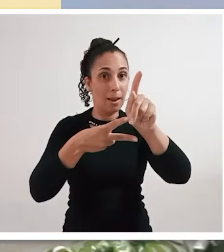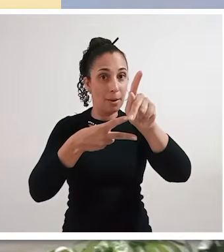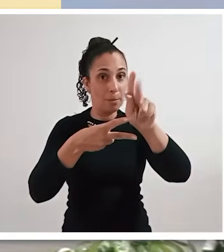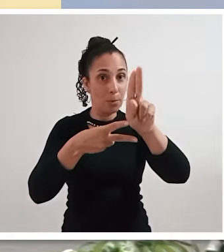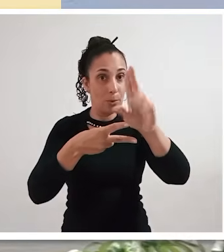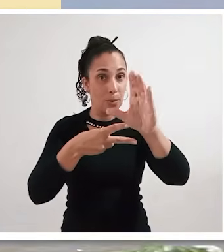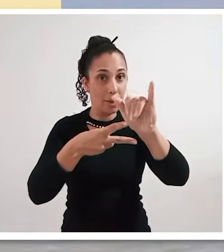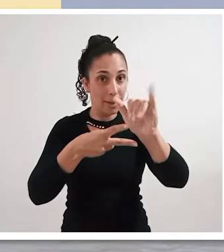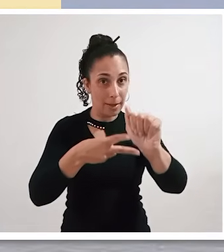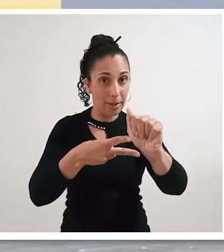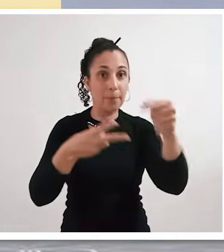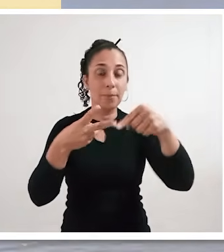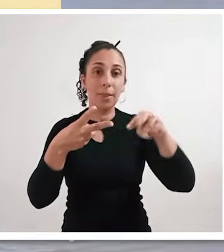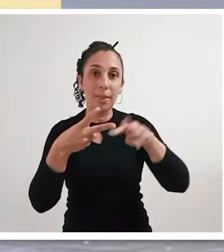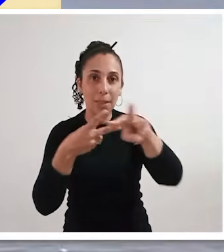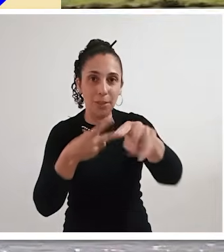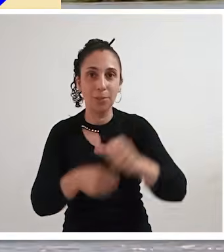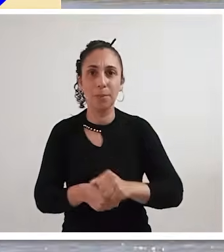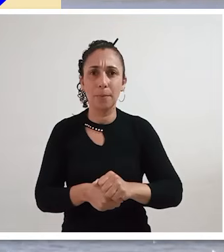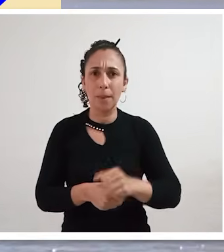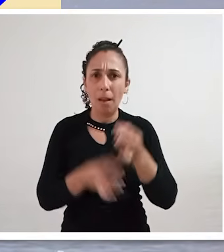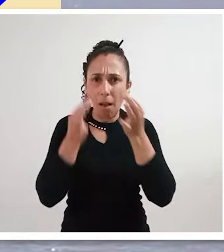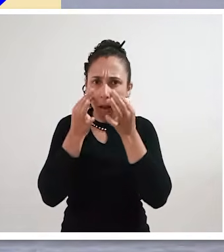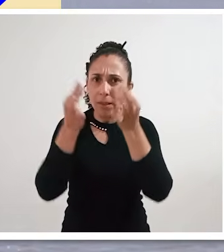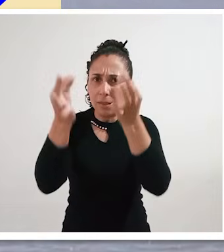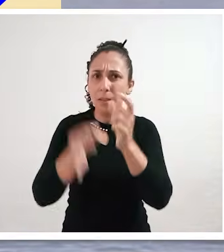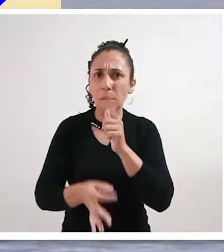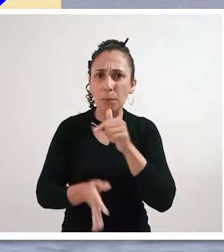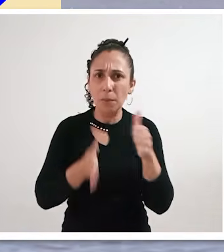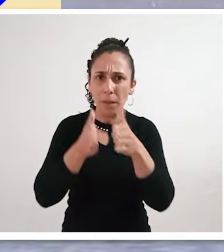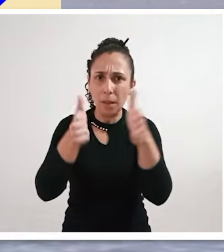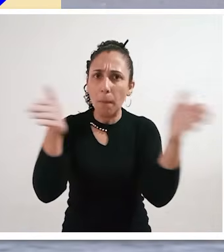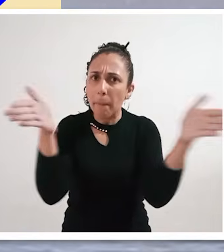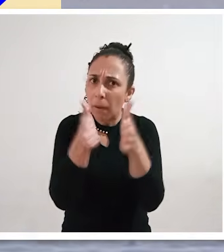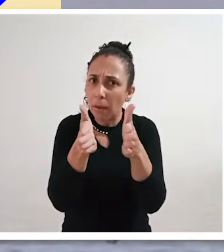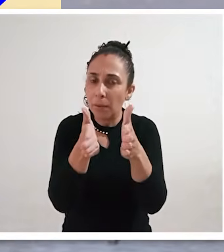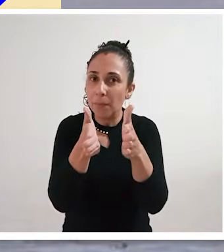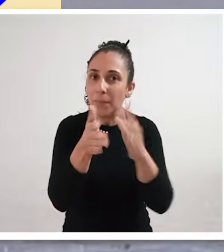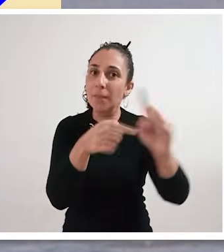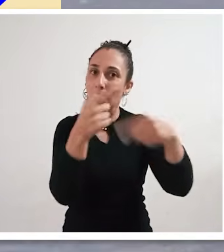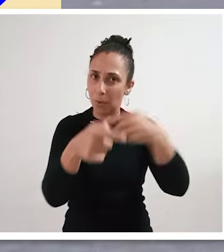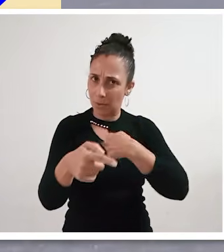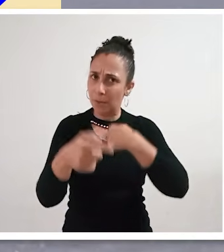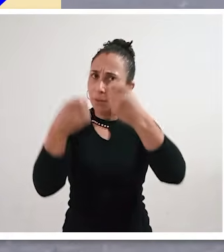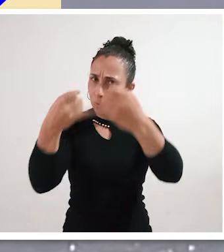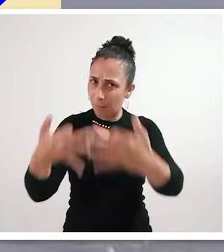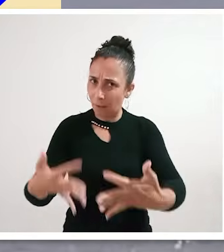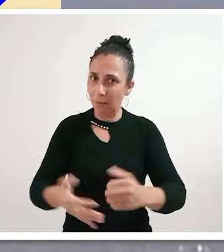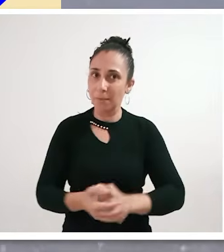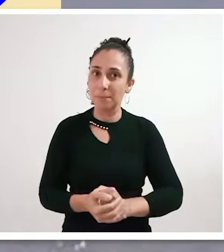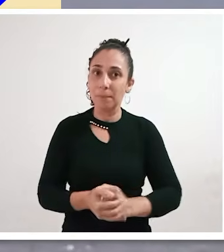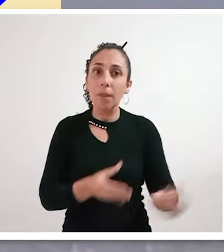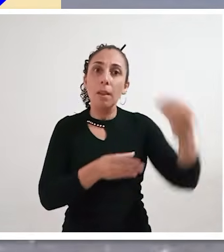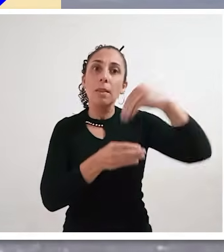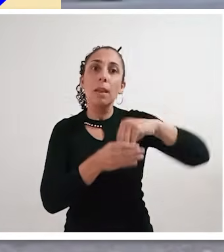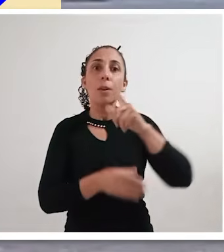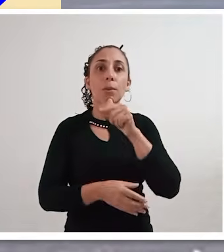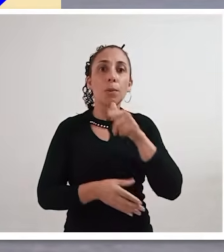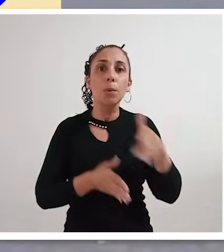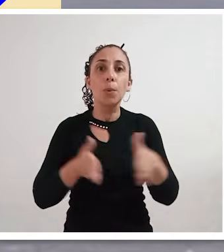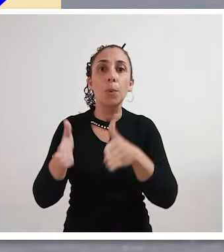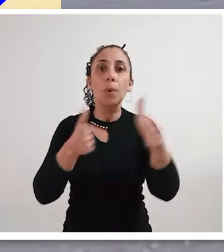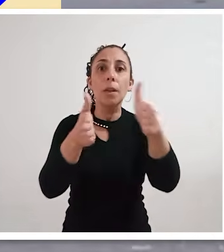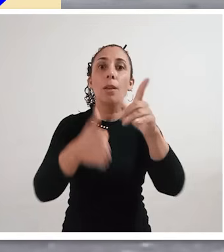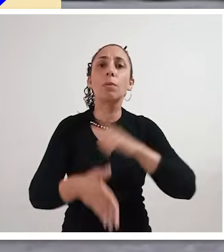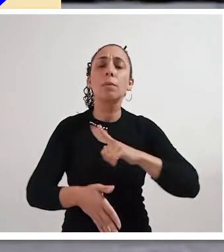também Três Rios. Se liga nesse riacho que chega até o rio Paraíba do Sul. Daqui a pouco eu vou falar dele. Observa